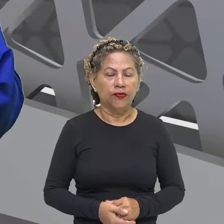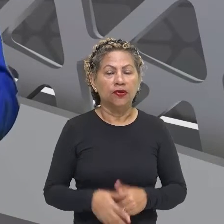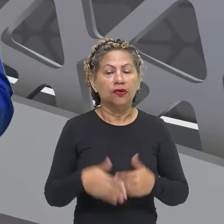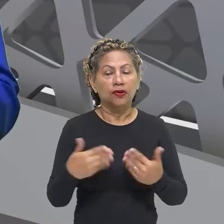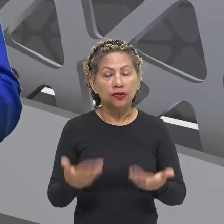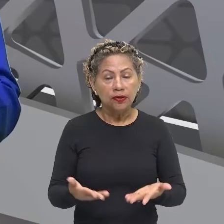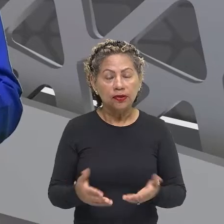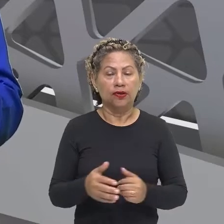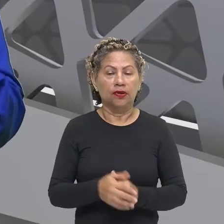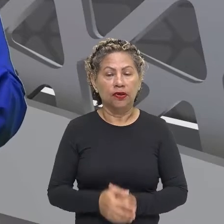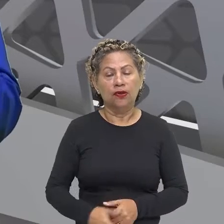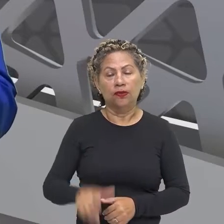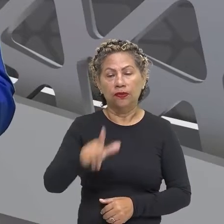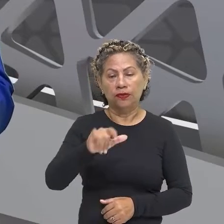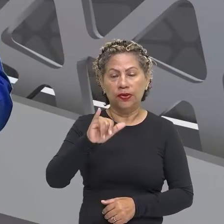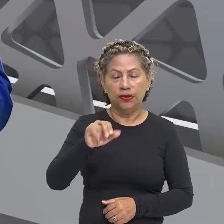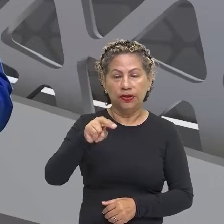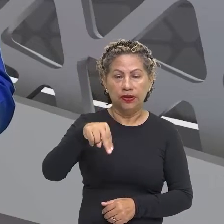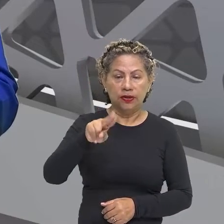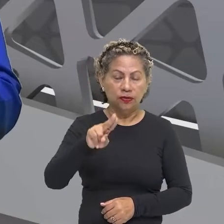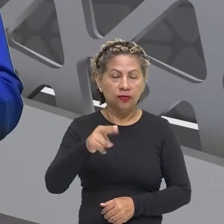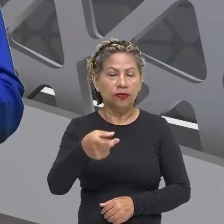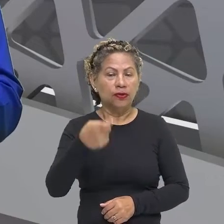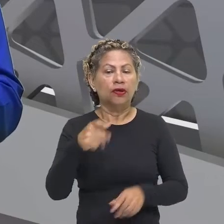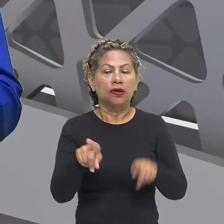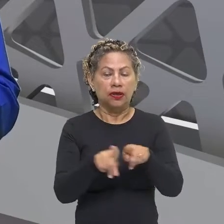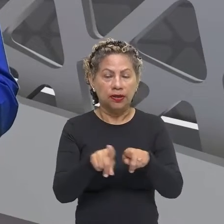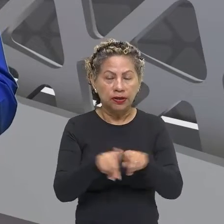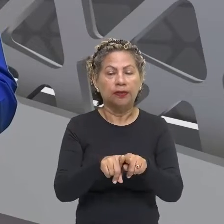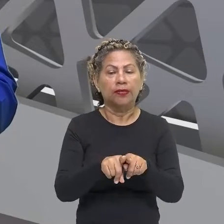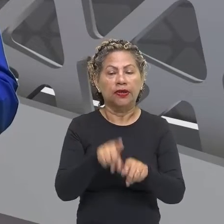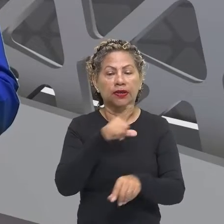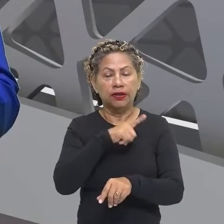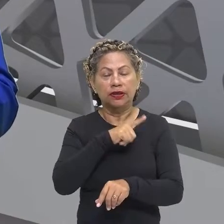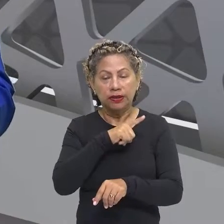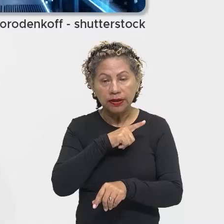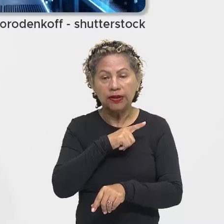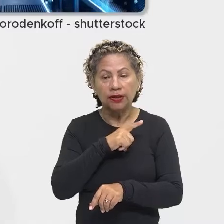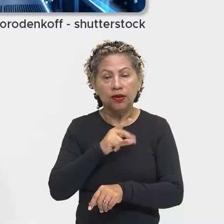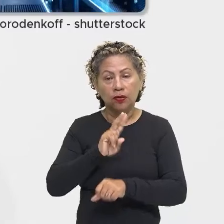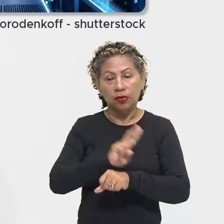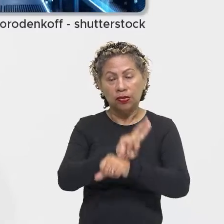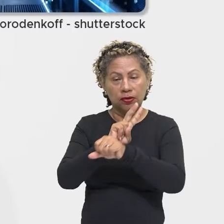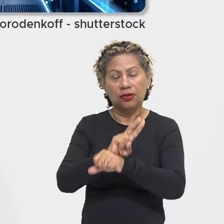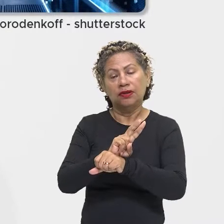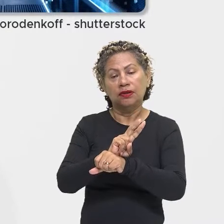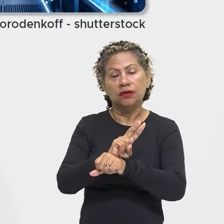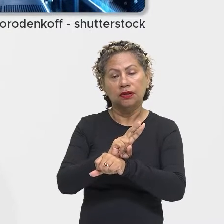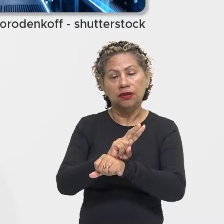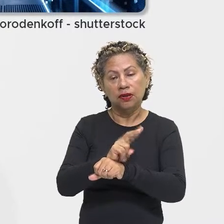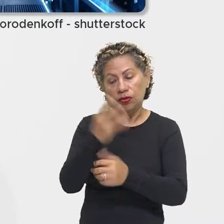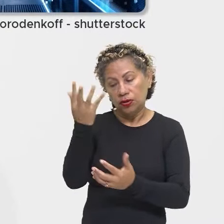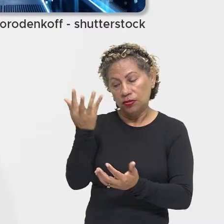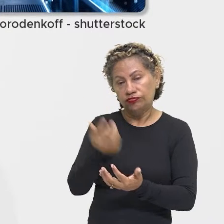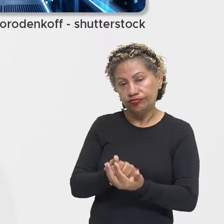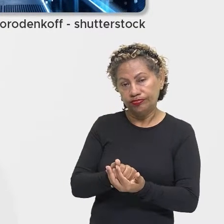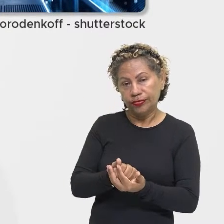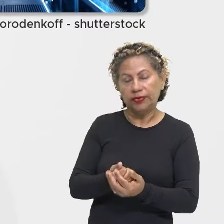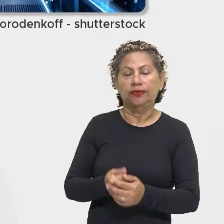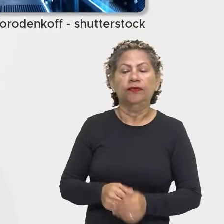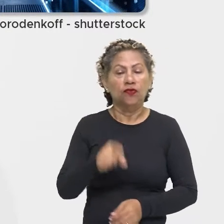à internet, podemos trazer para o nosso computador, para o nosso dispositivo, tá bom? Então, vamos